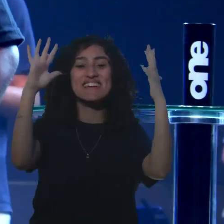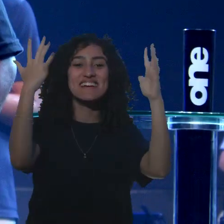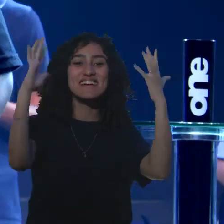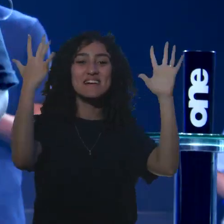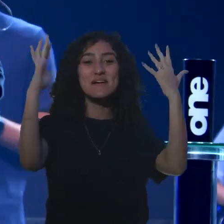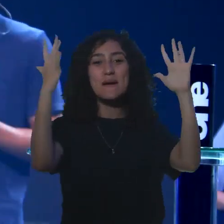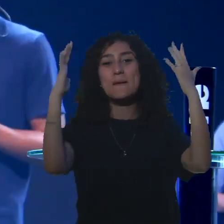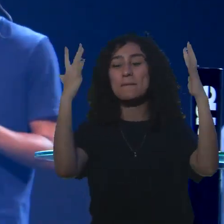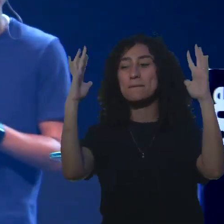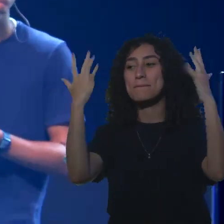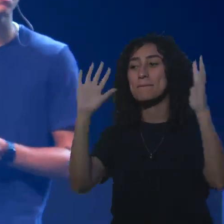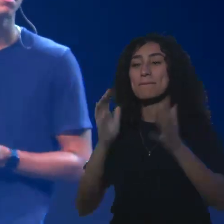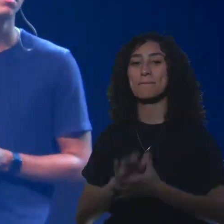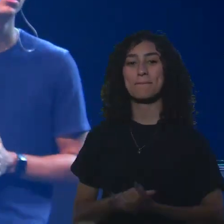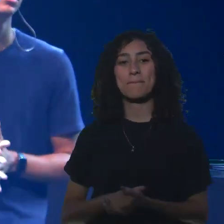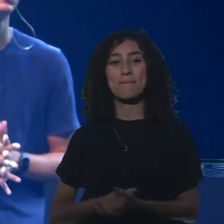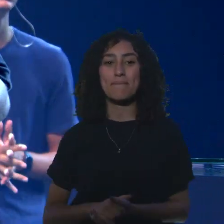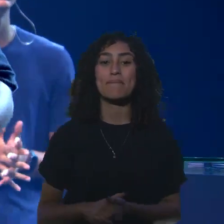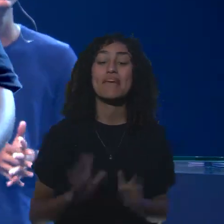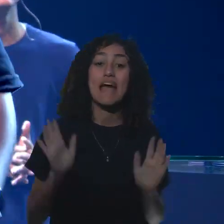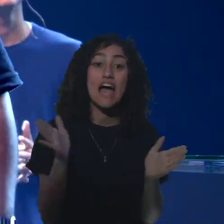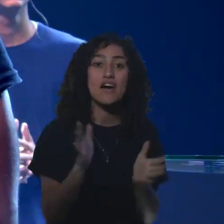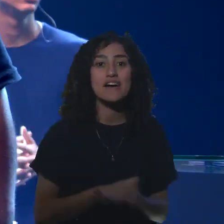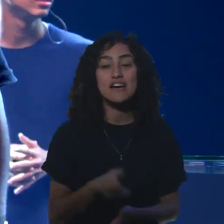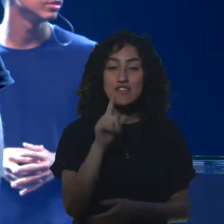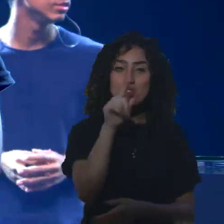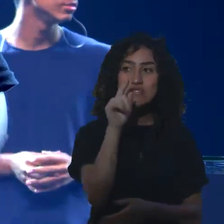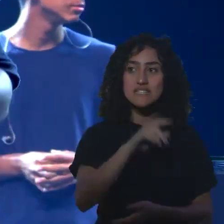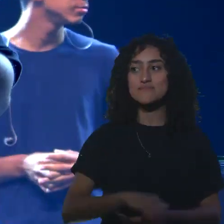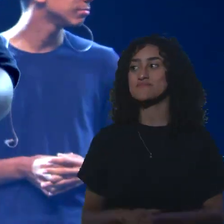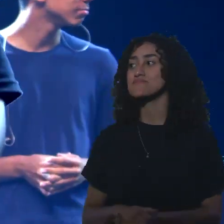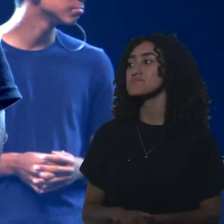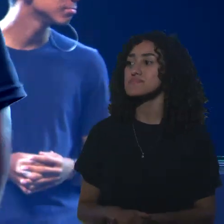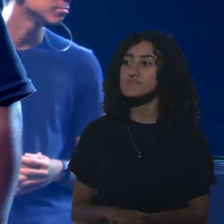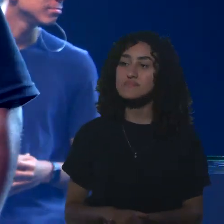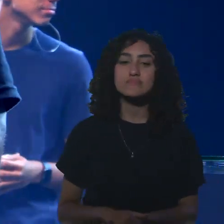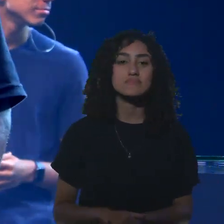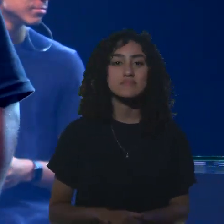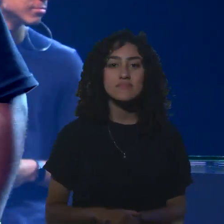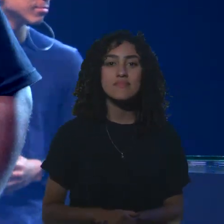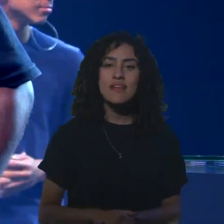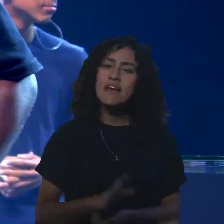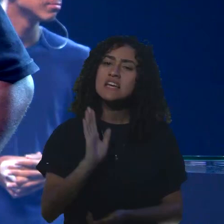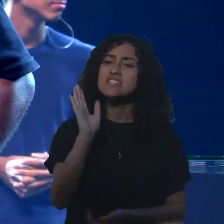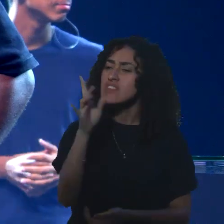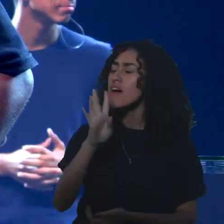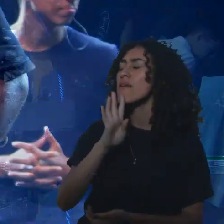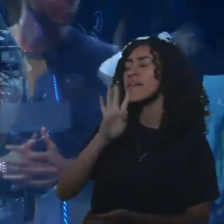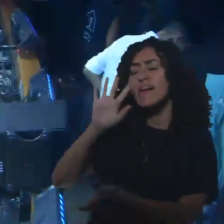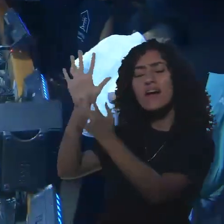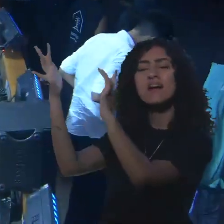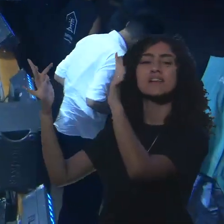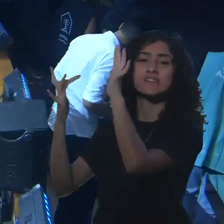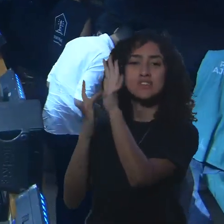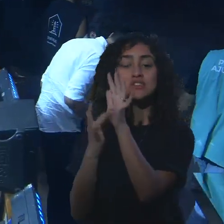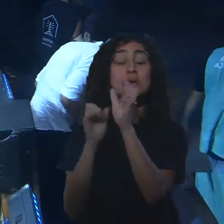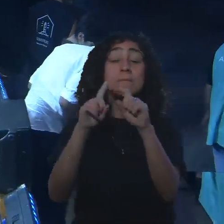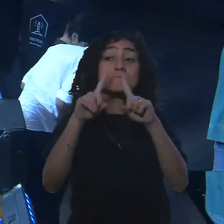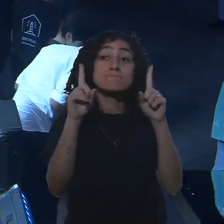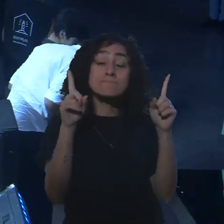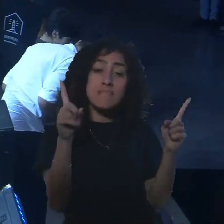O meu segundo convite é para você que já está na caminhada, só